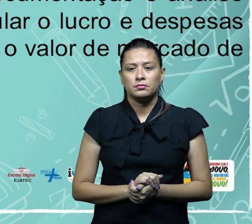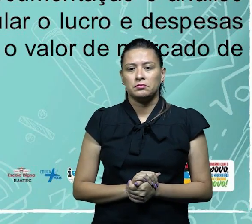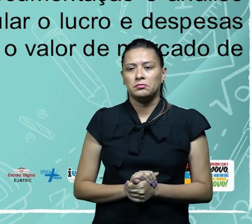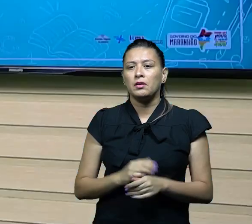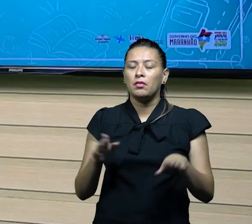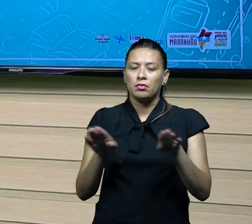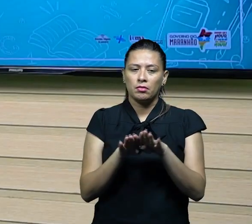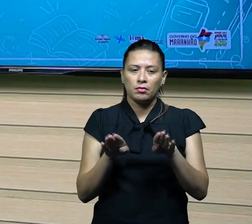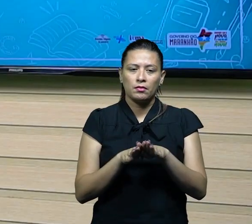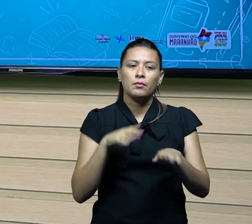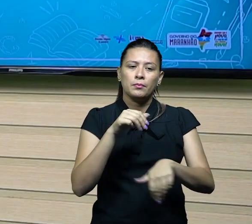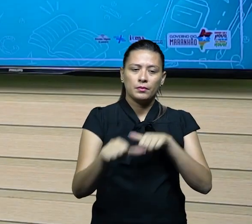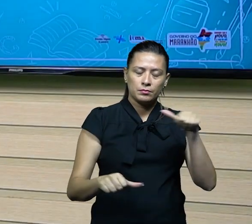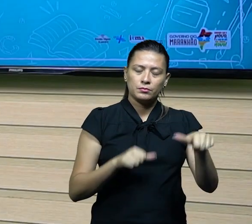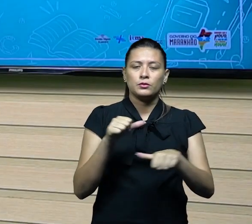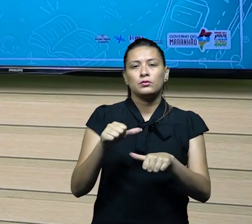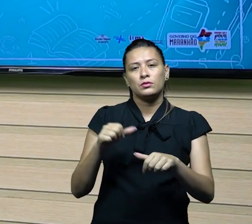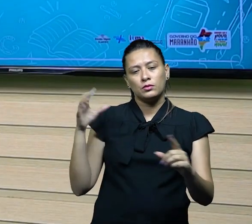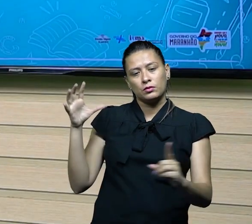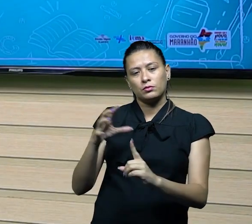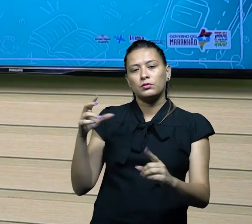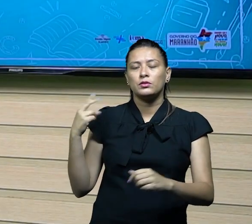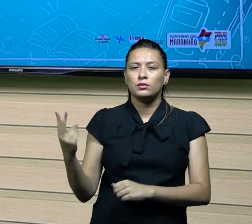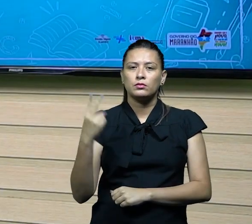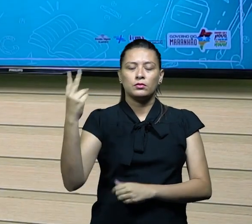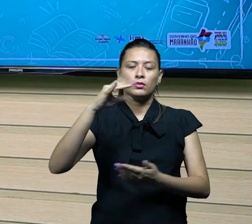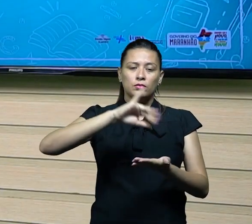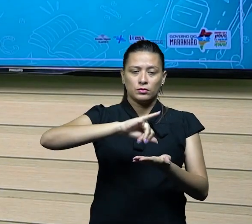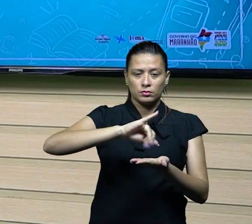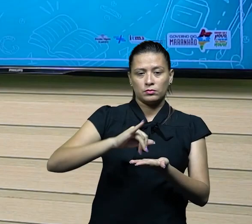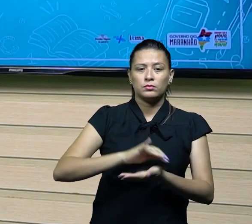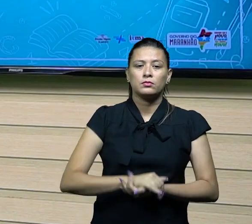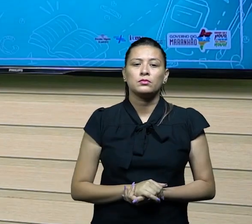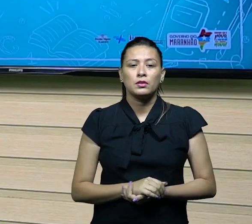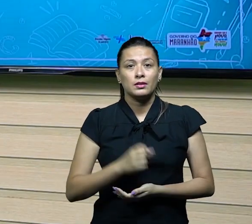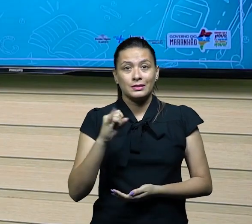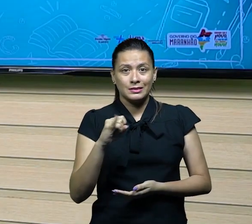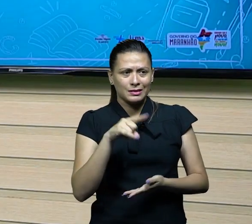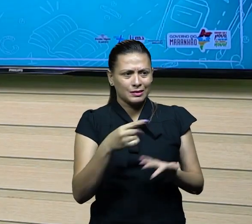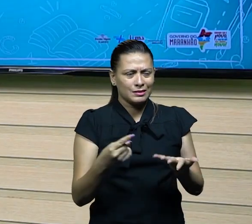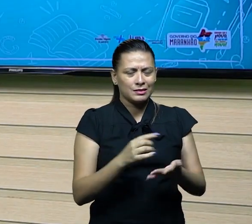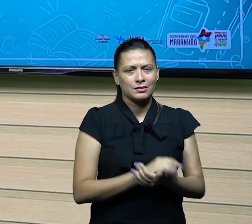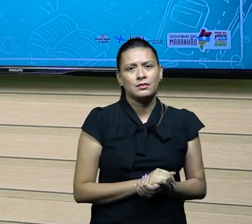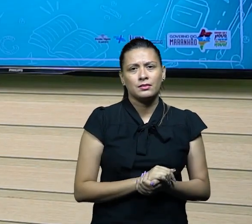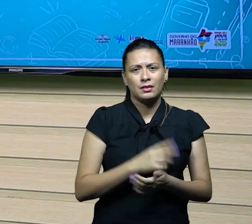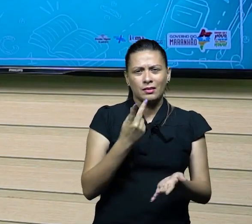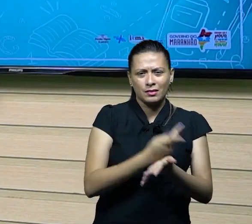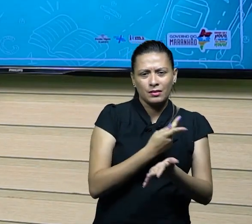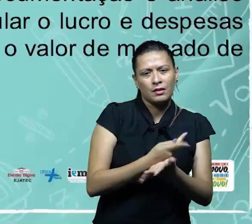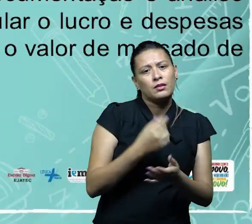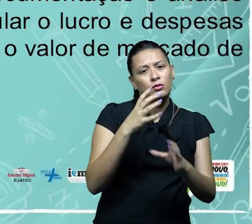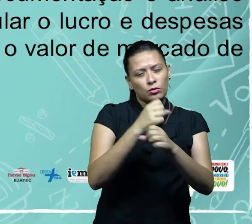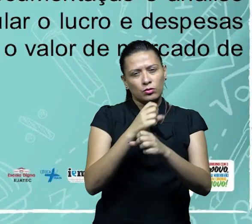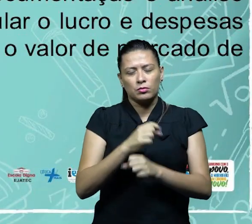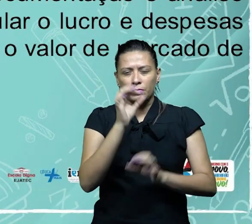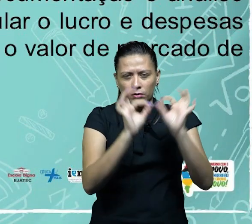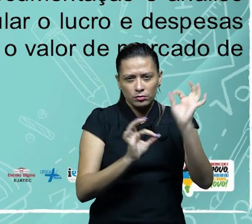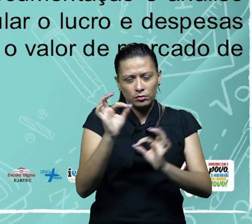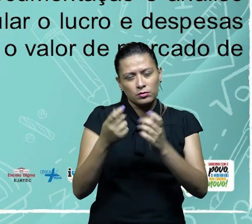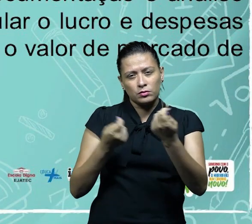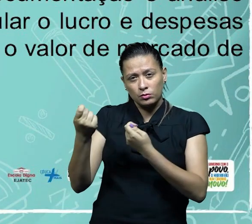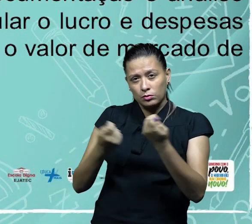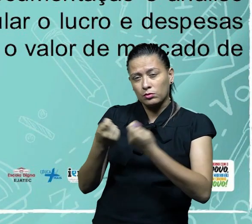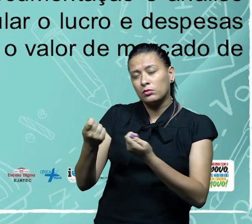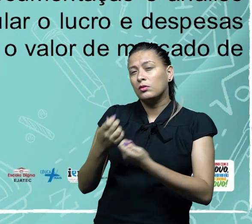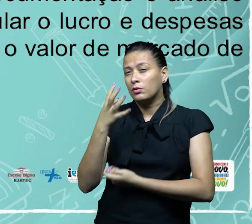de capital. Ou seja, se alguma coisa saiu do que foi planejado, a contabilidade ele tem esse controle e vai analisar isso, tá? A partir de toda